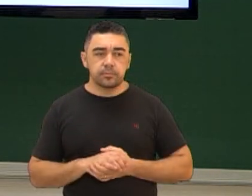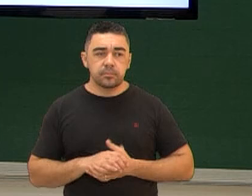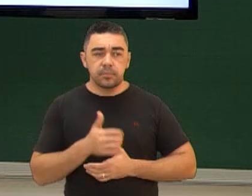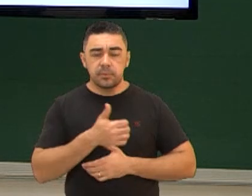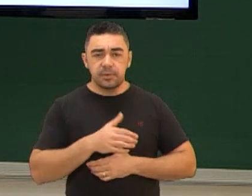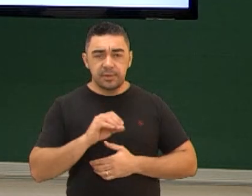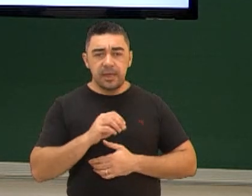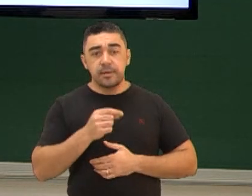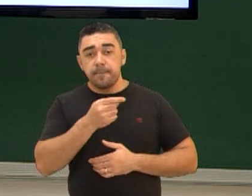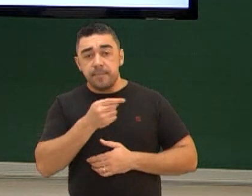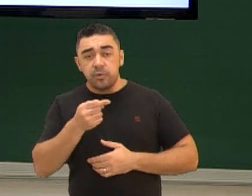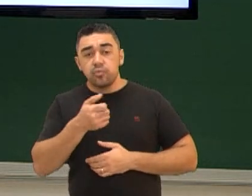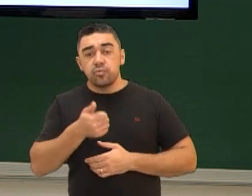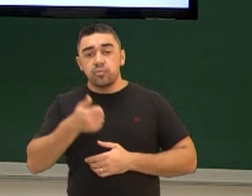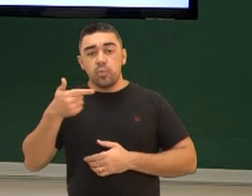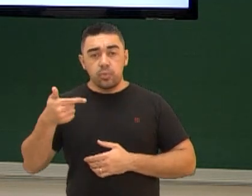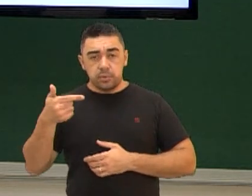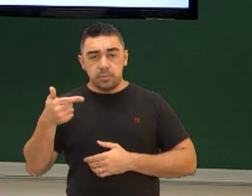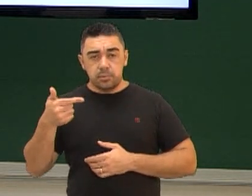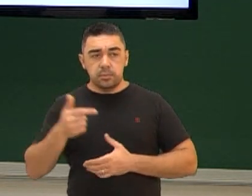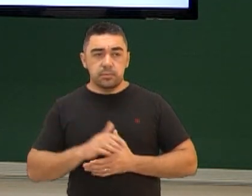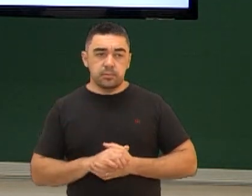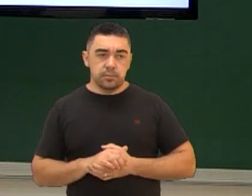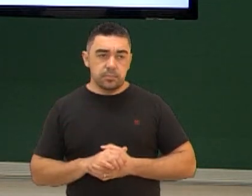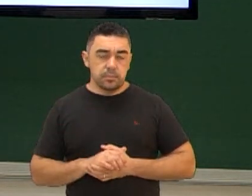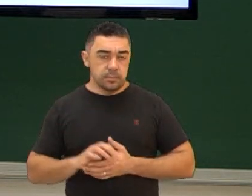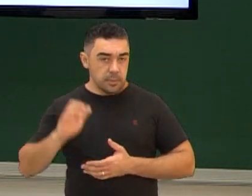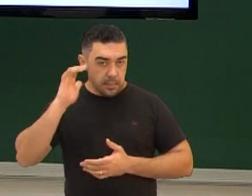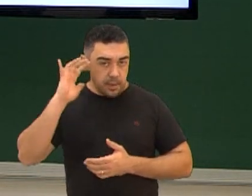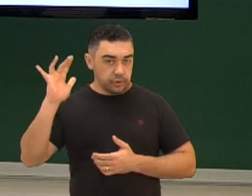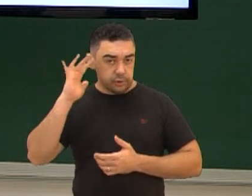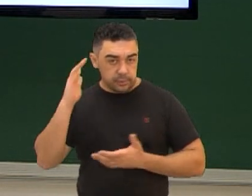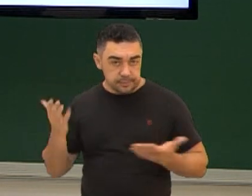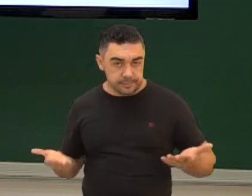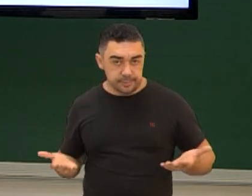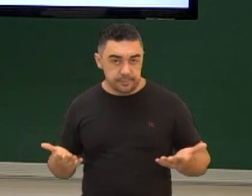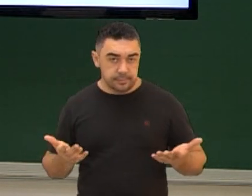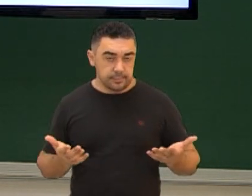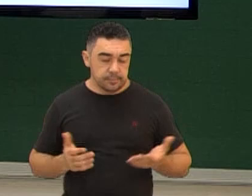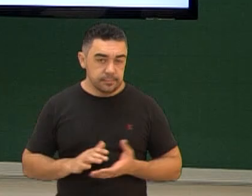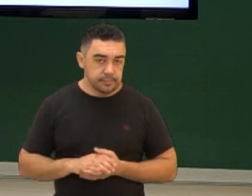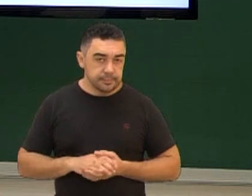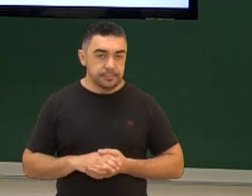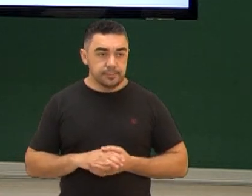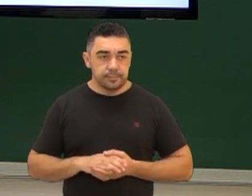10 elevado a menos 12. Para você ter ideia aqui,